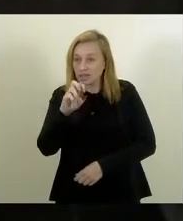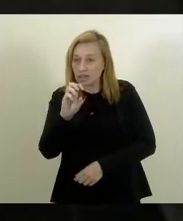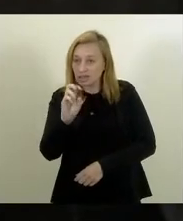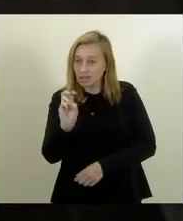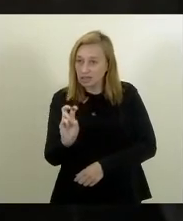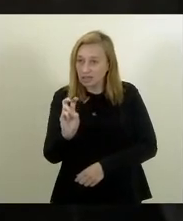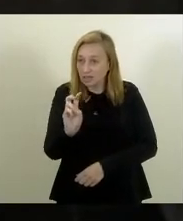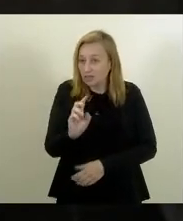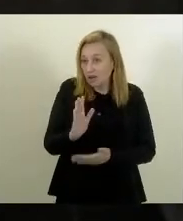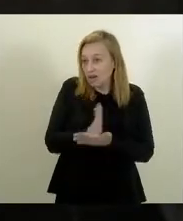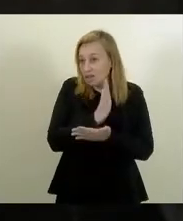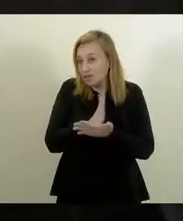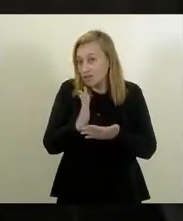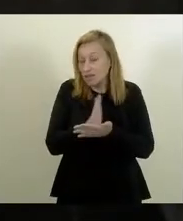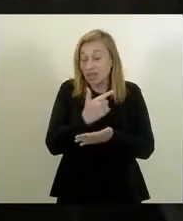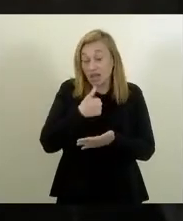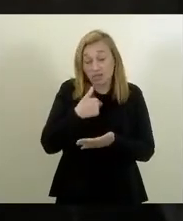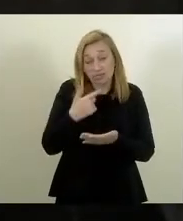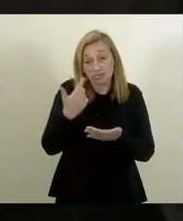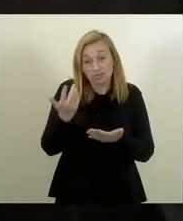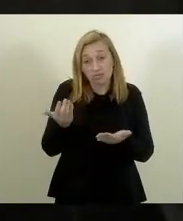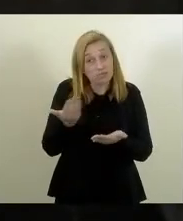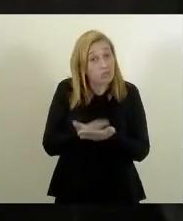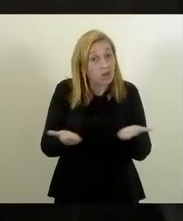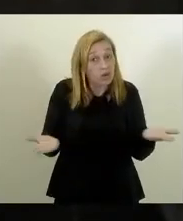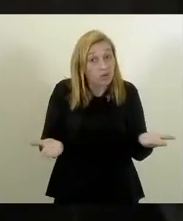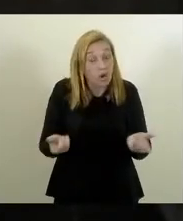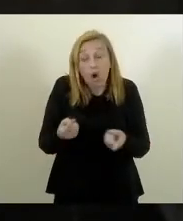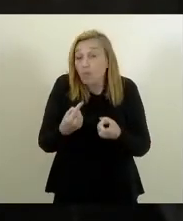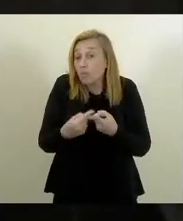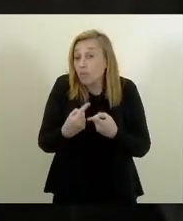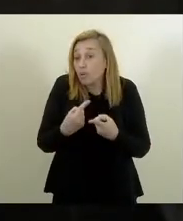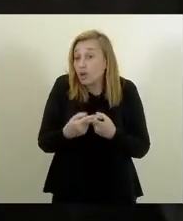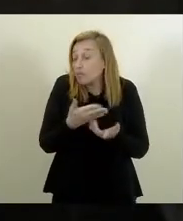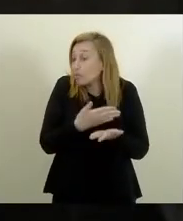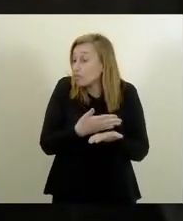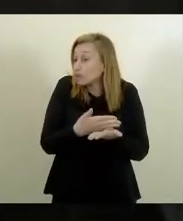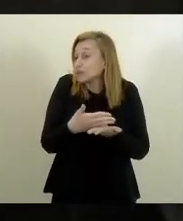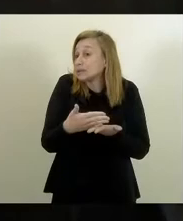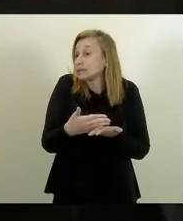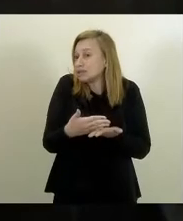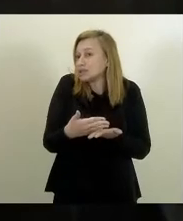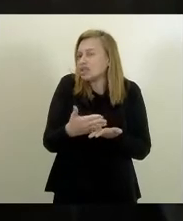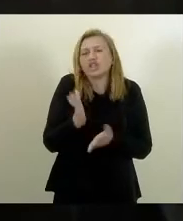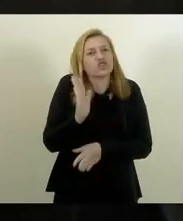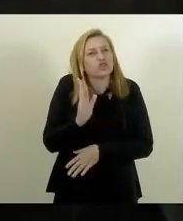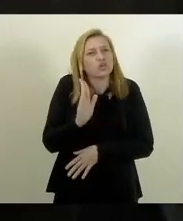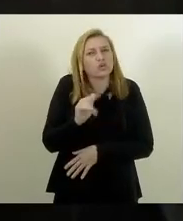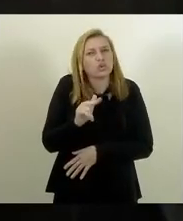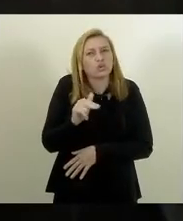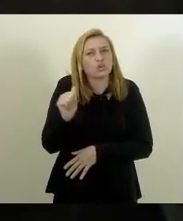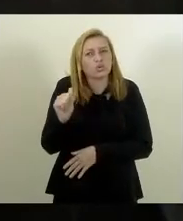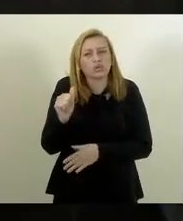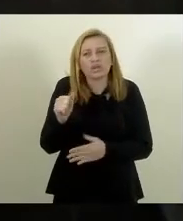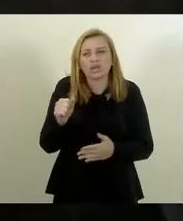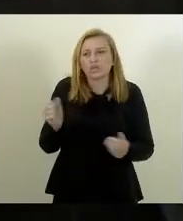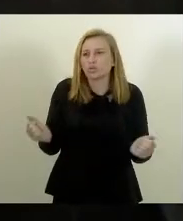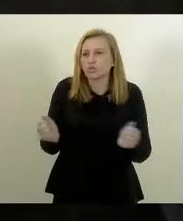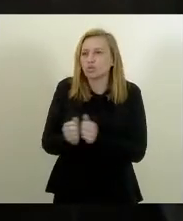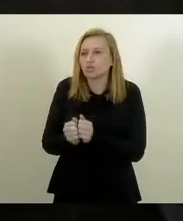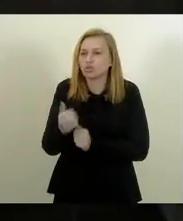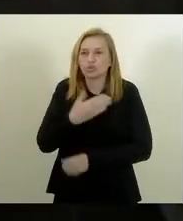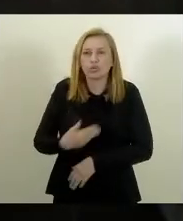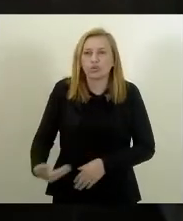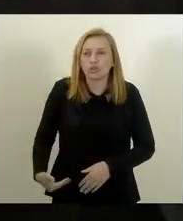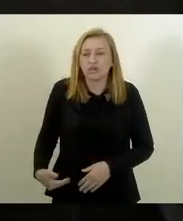95% das vezes eu sou derrotado. Porque, por princípio, eu jamais estou na base do governo.